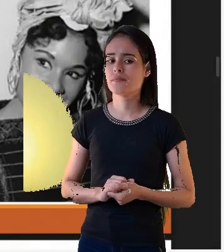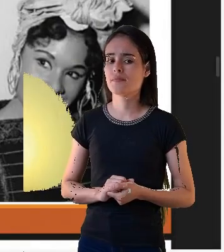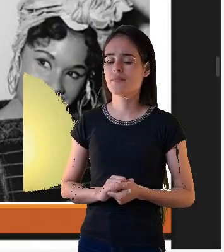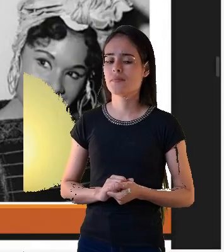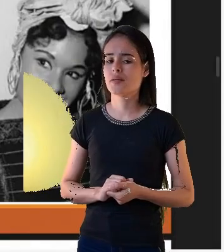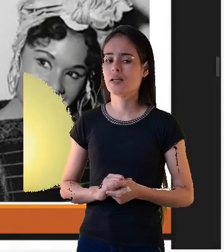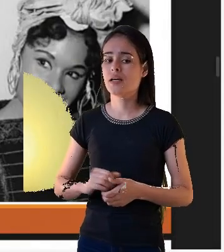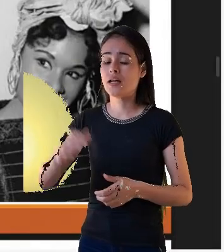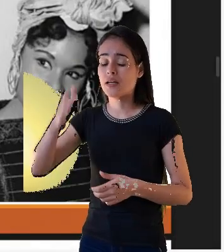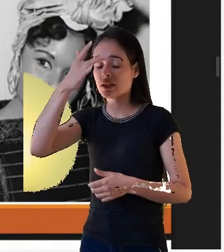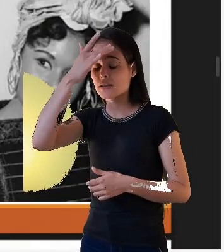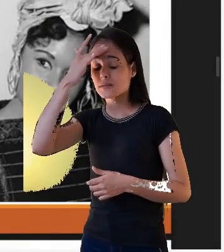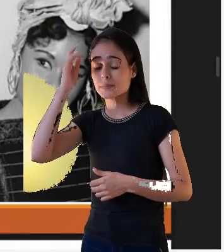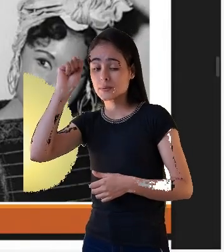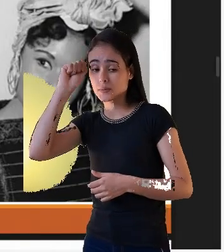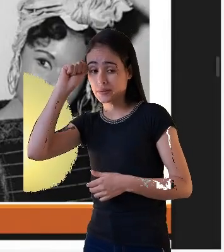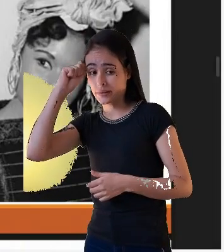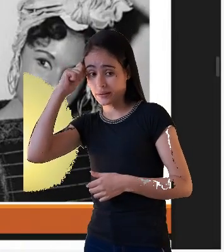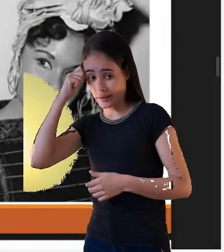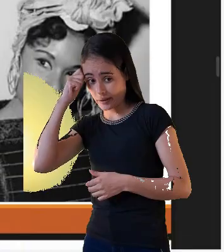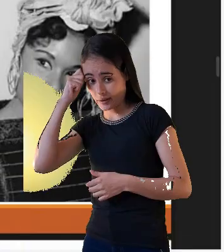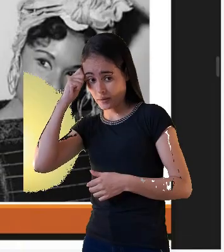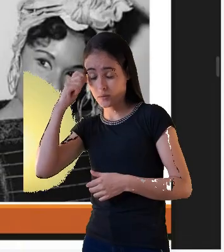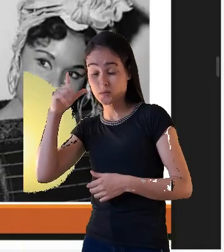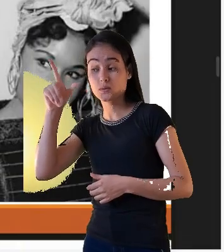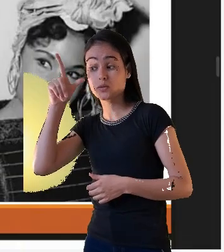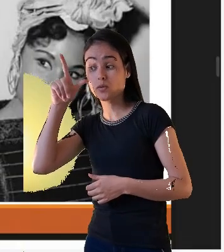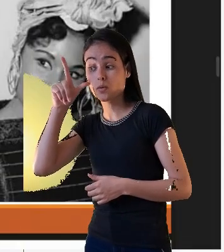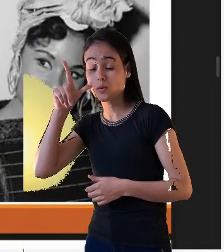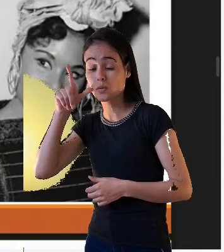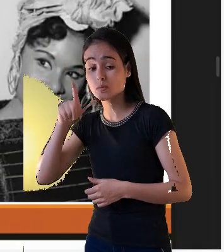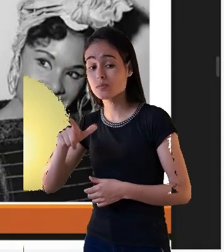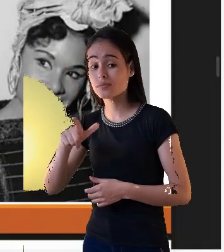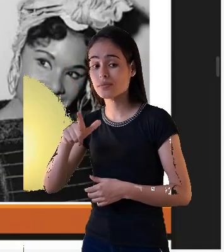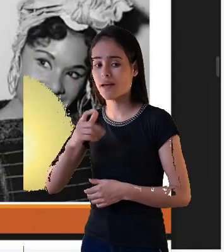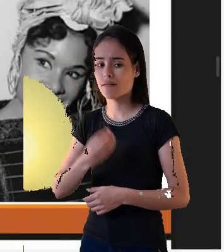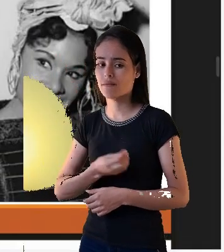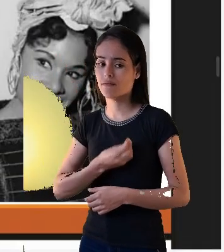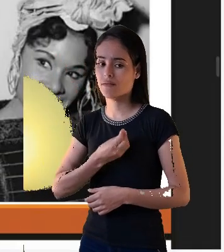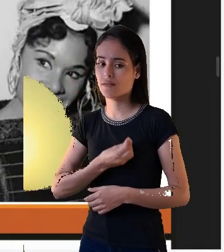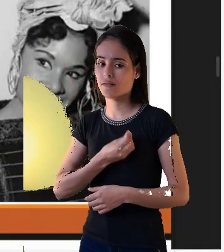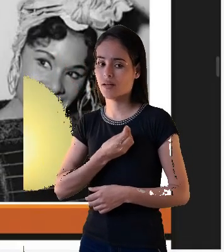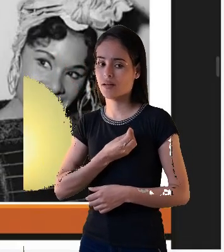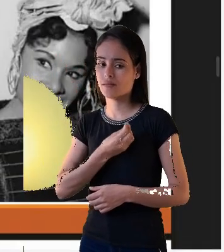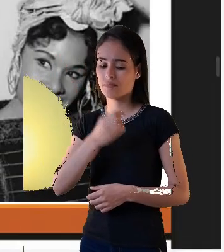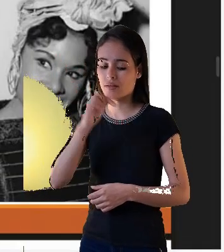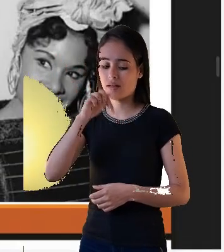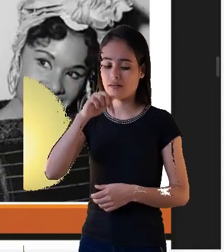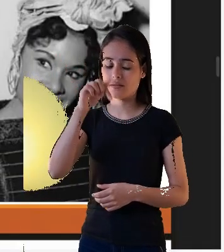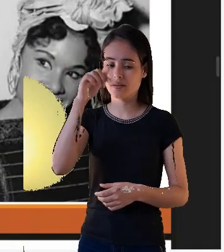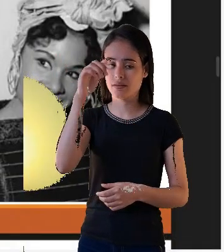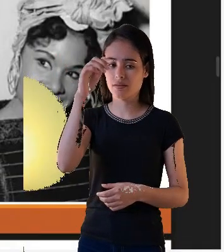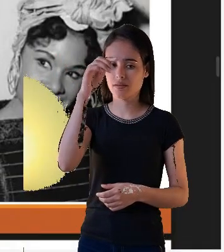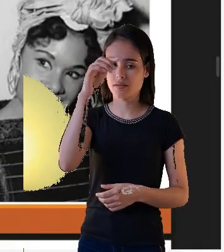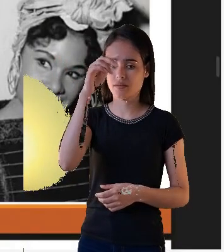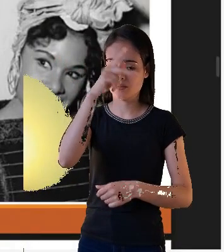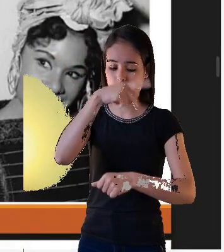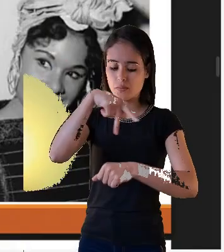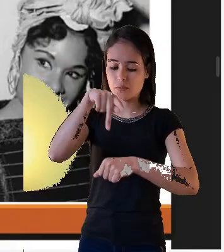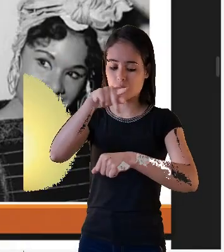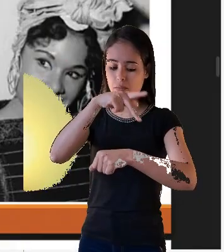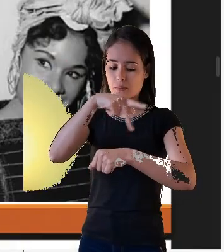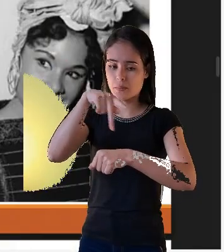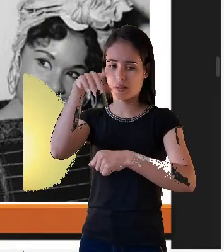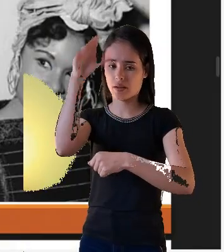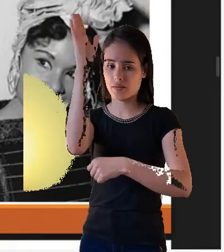país que não queria as pessoas negras aqui. Não que depois da Lei Afonso Arinos isso mudou,